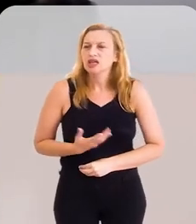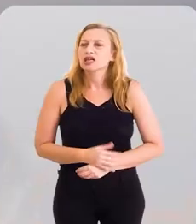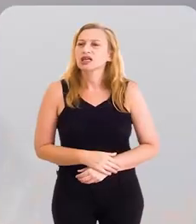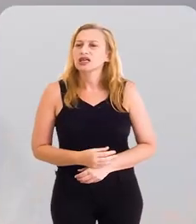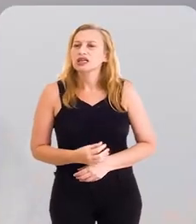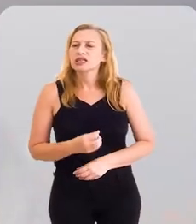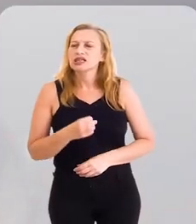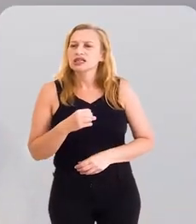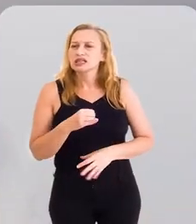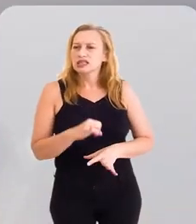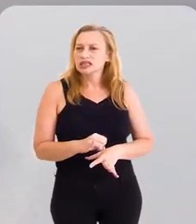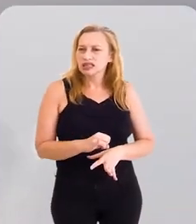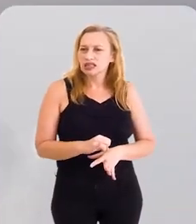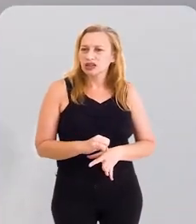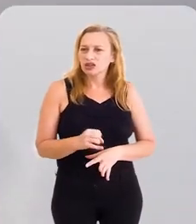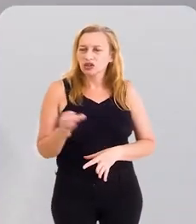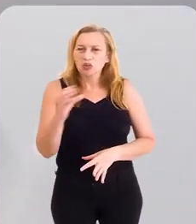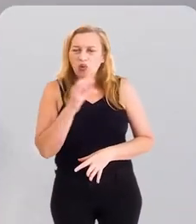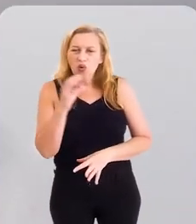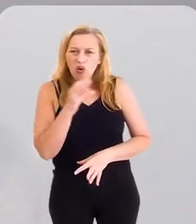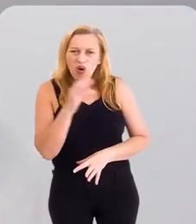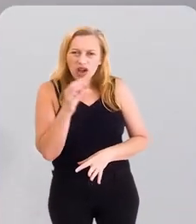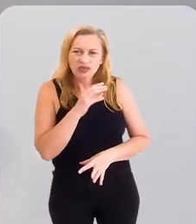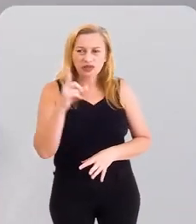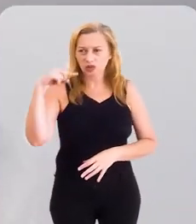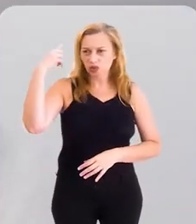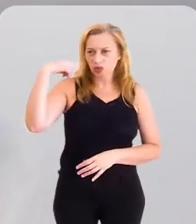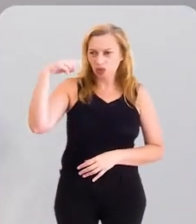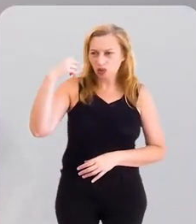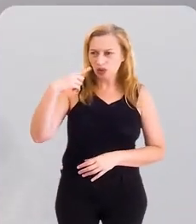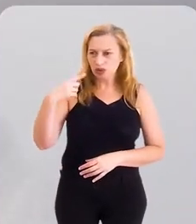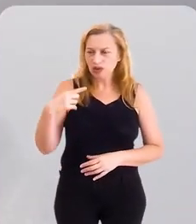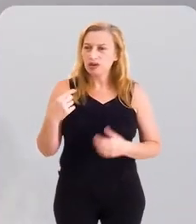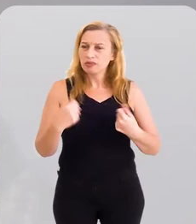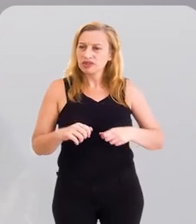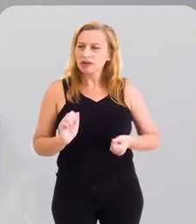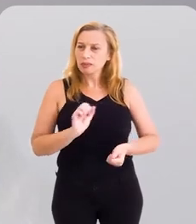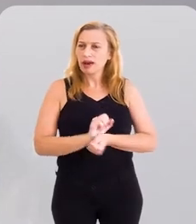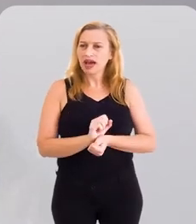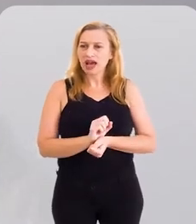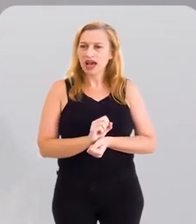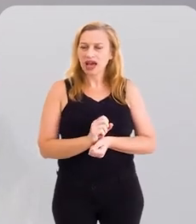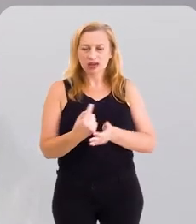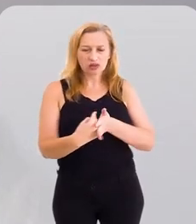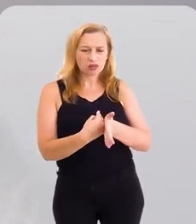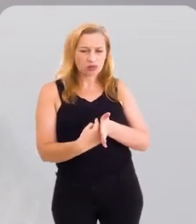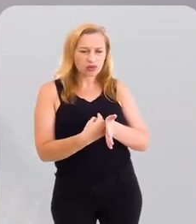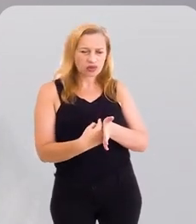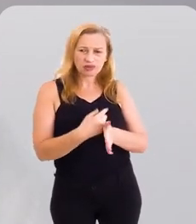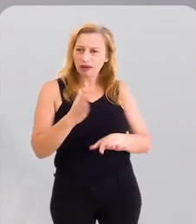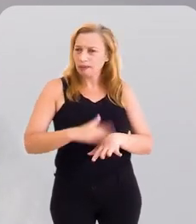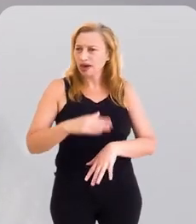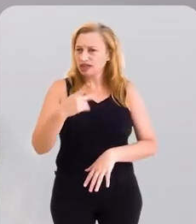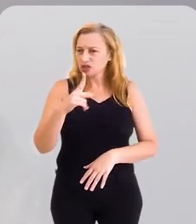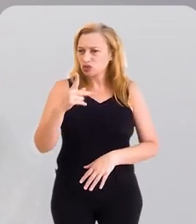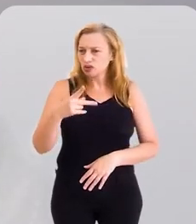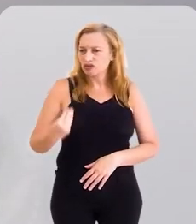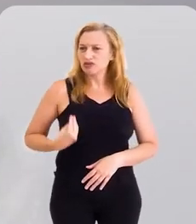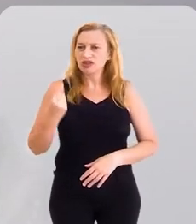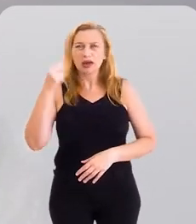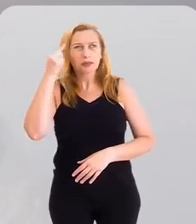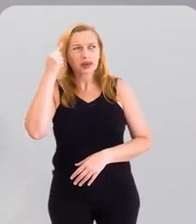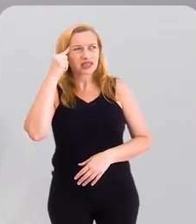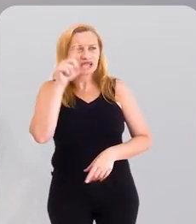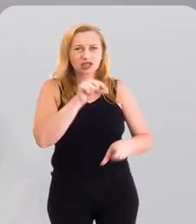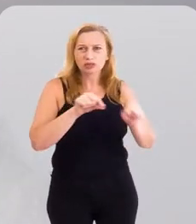vida. Saíram um pouco da arena, onde elas estavam correndo feito mais loucas, foram um pouco para a arquibancada e assistiram às suas vidas. E